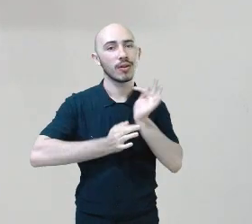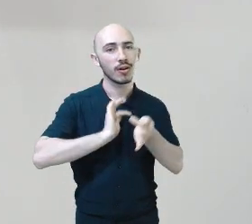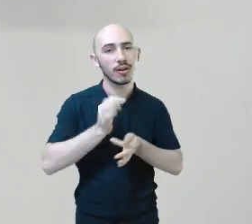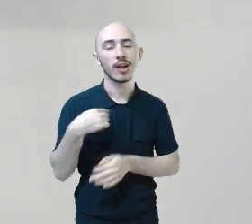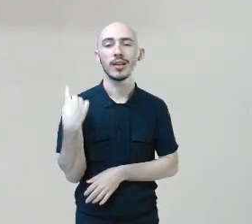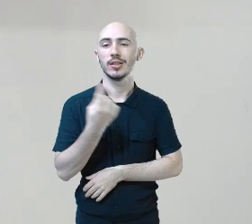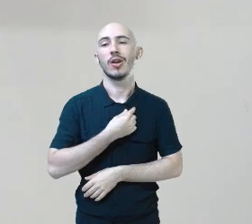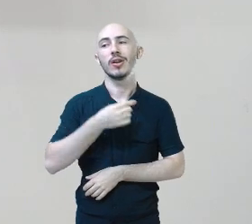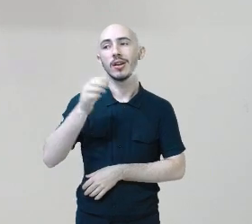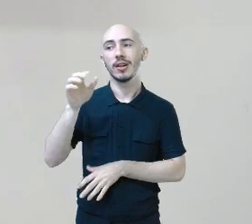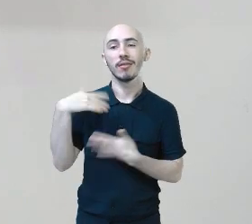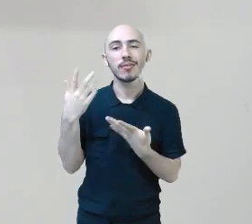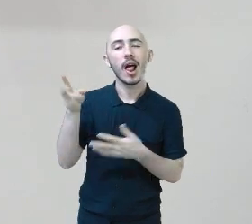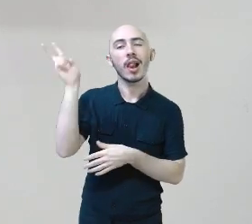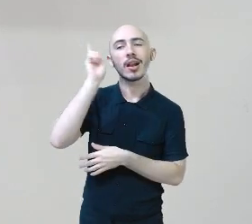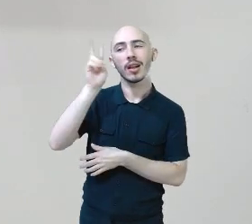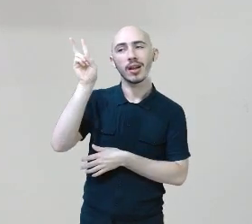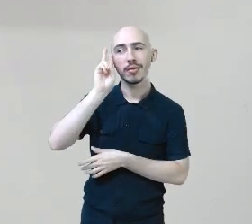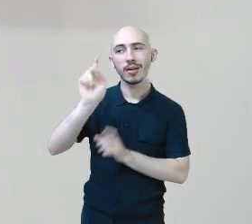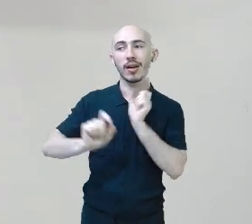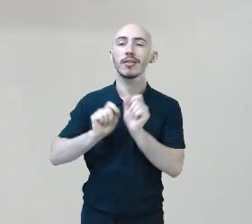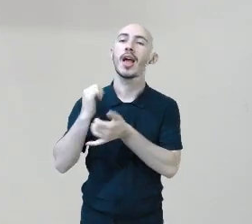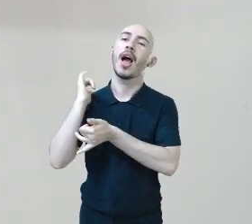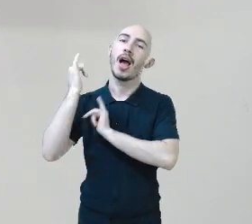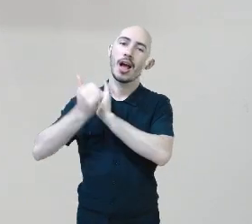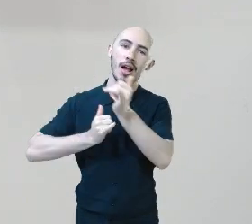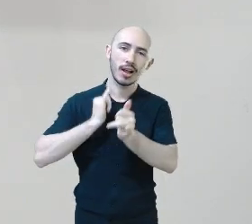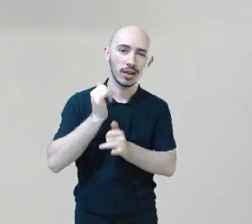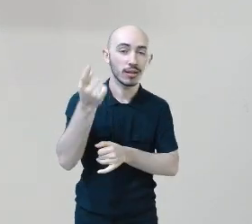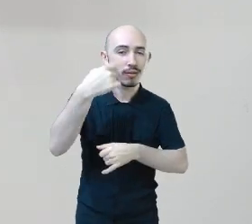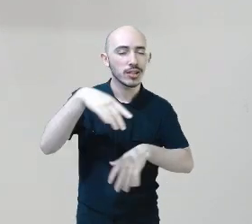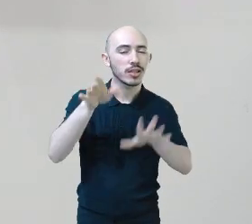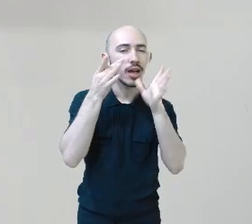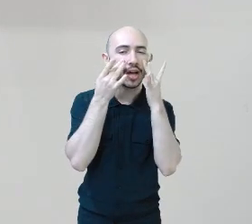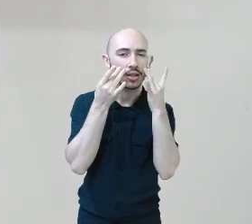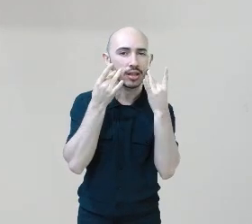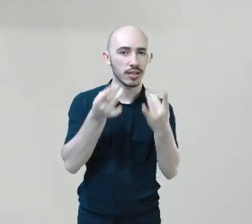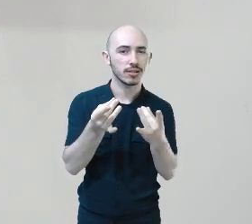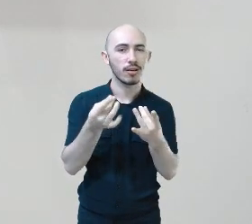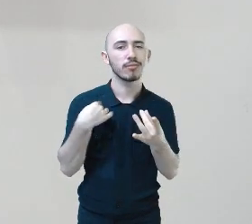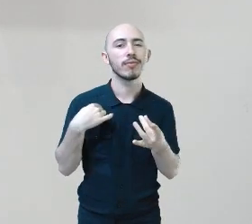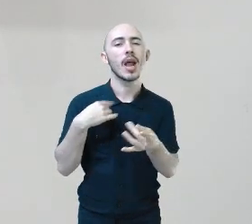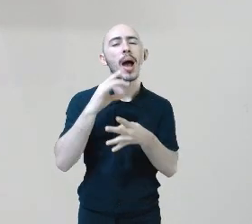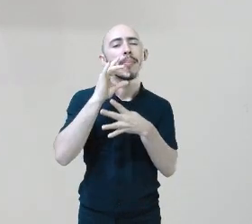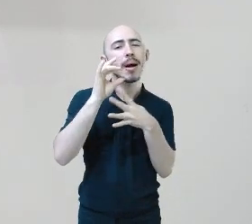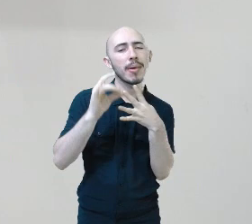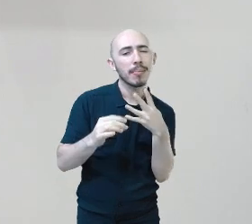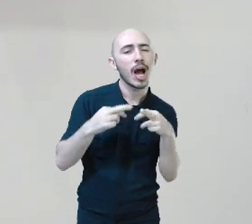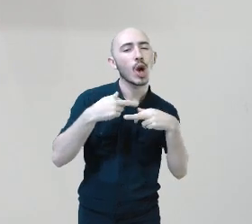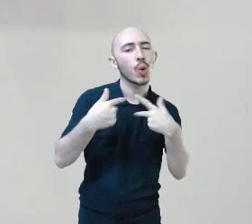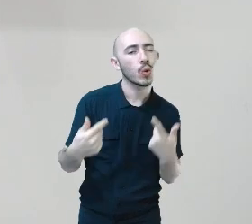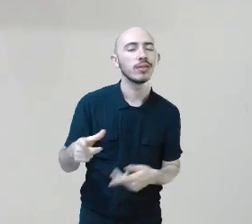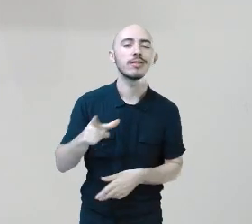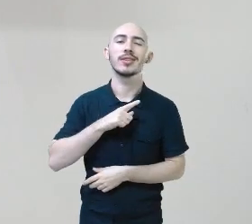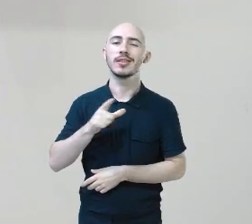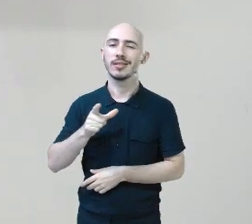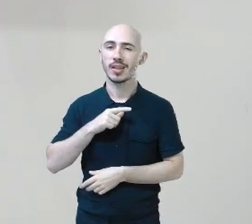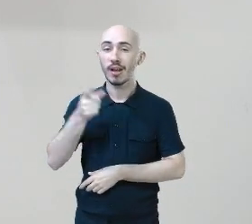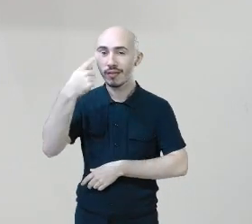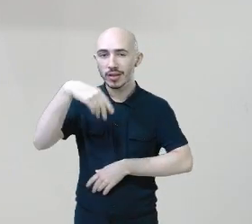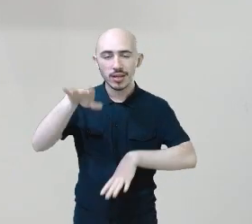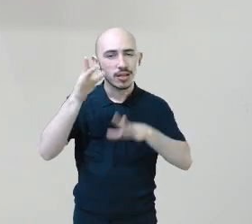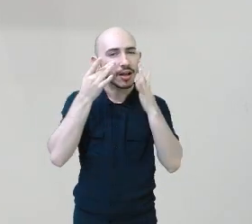vamos aprender, vamos relembrar essa lenda. Fica atento, tem muita coisa especial aí para acontecer. Fica